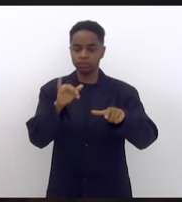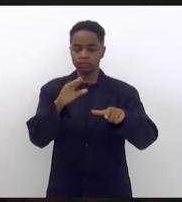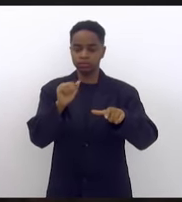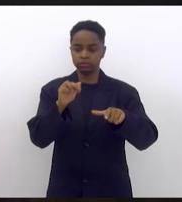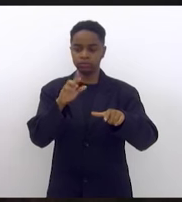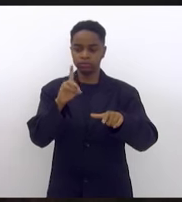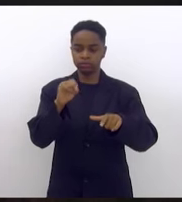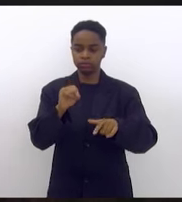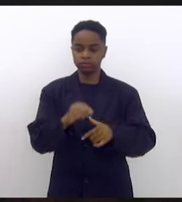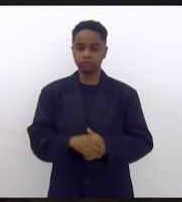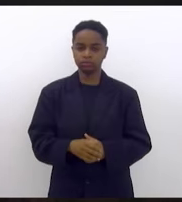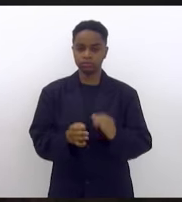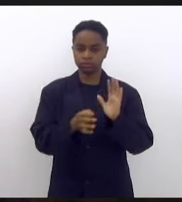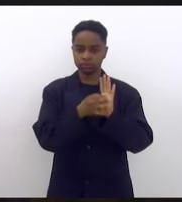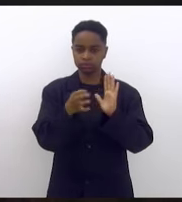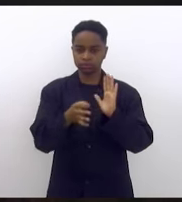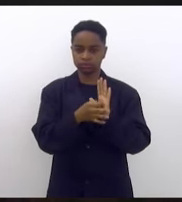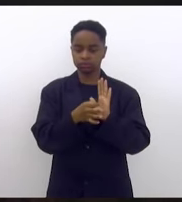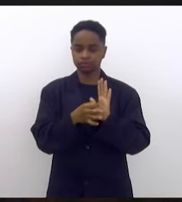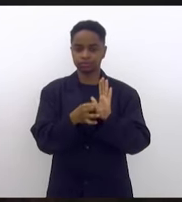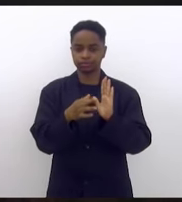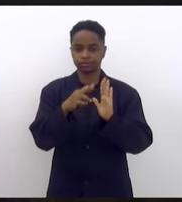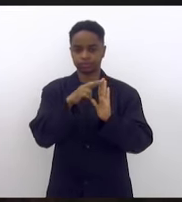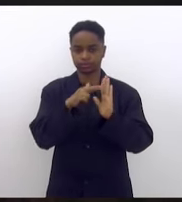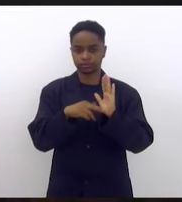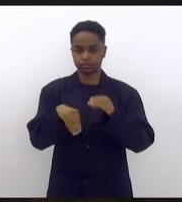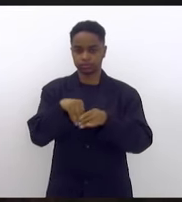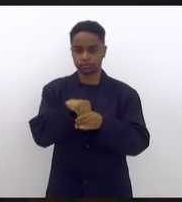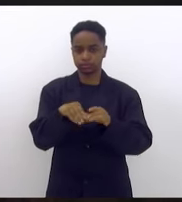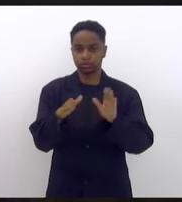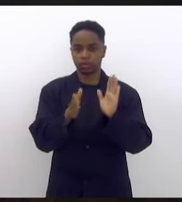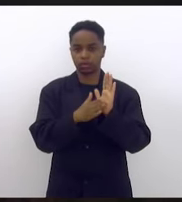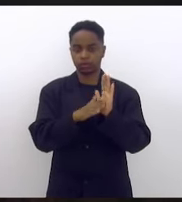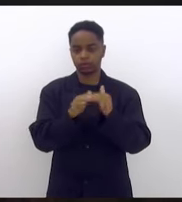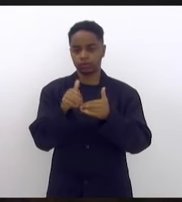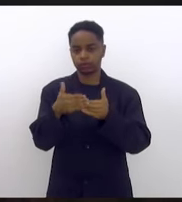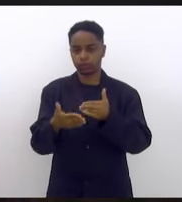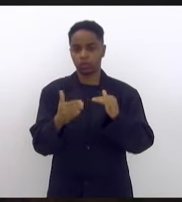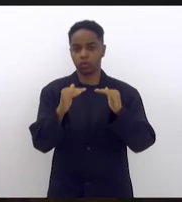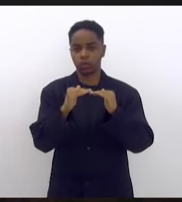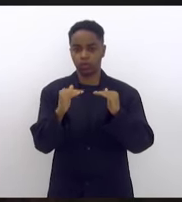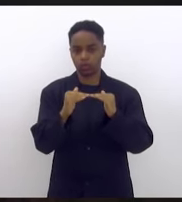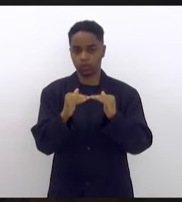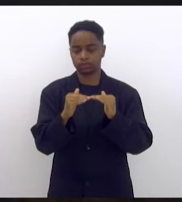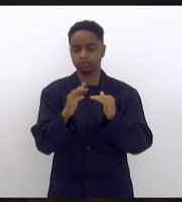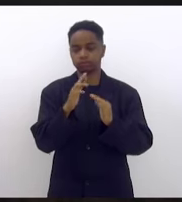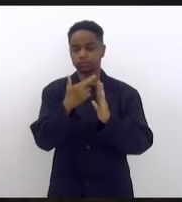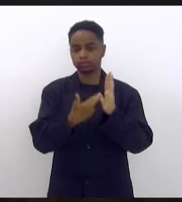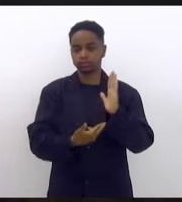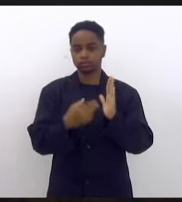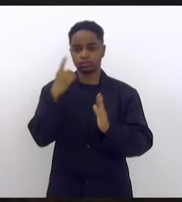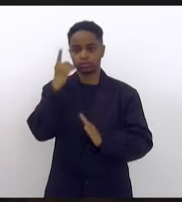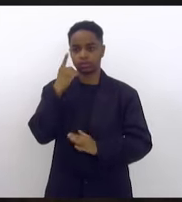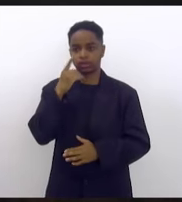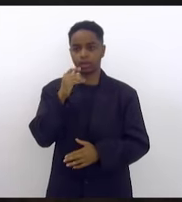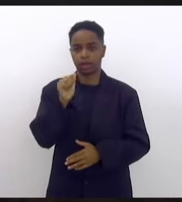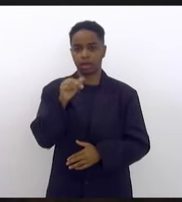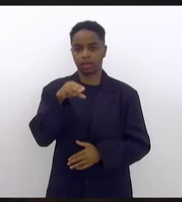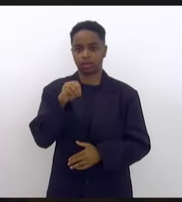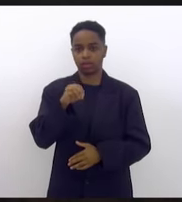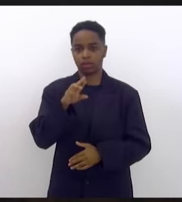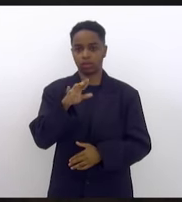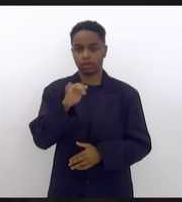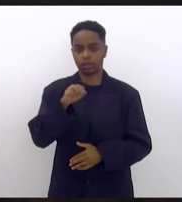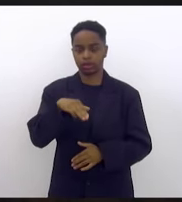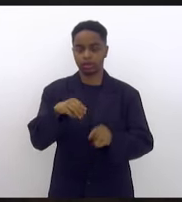Silva. Parecer da Comissão de Normas Internas e Proposições Externas, favorável. Relator, deputado Rodrigo Amorim.